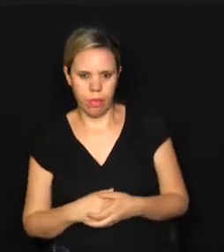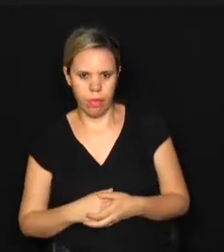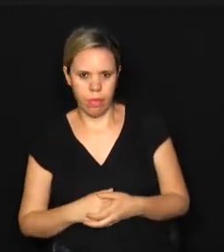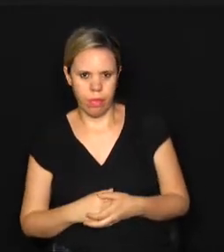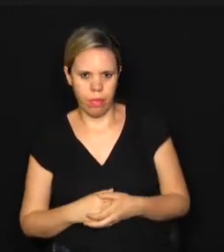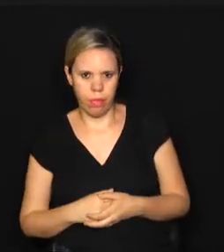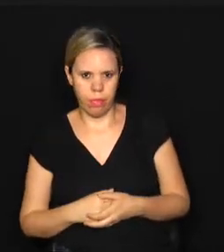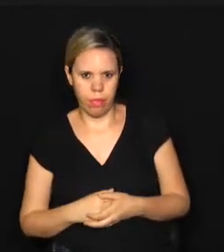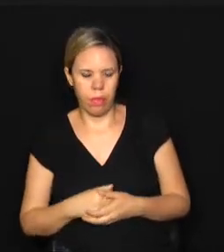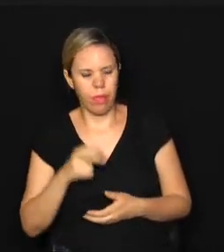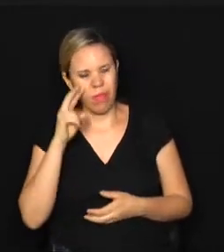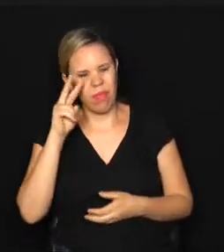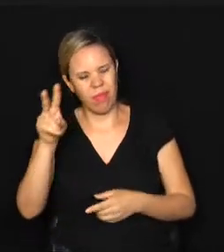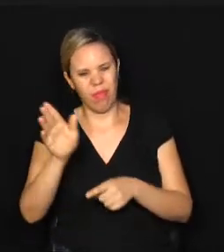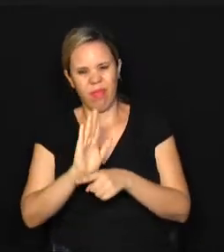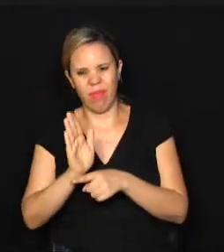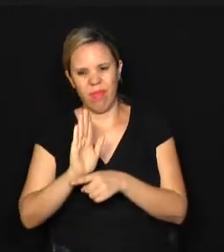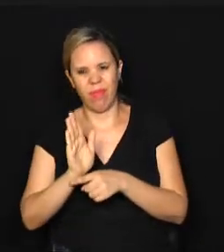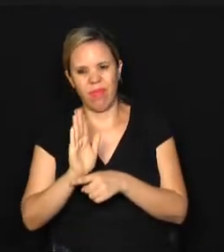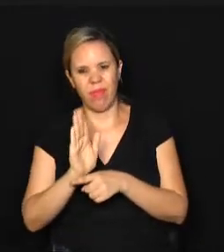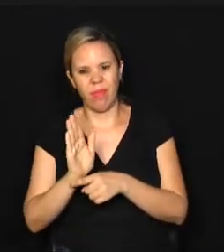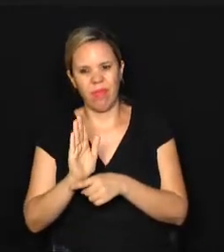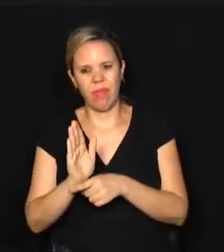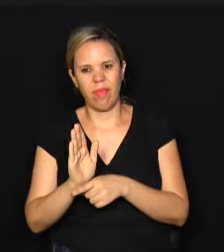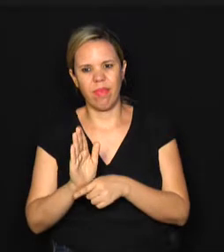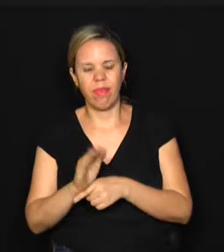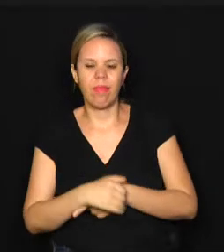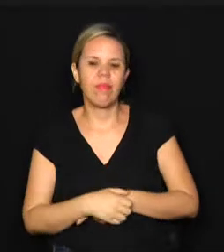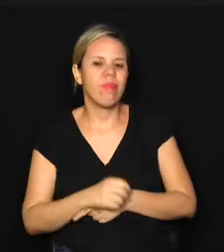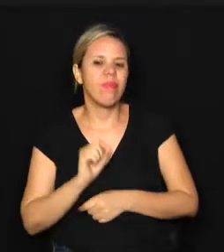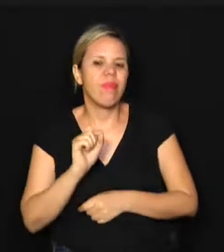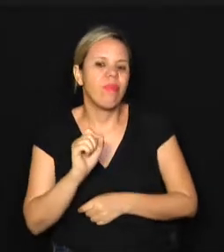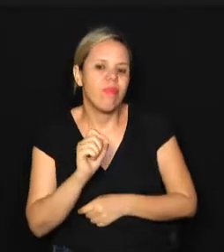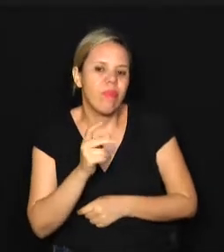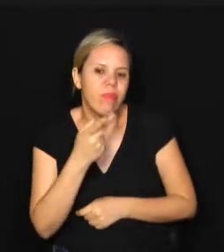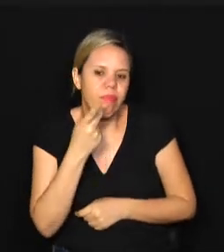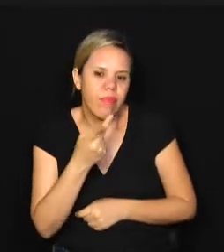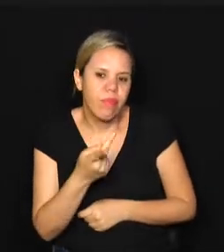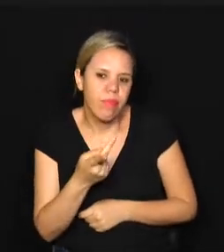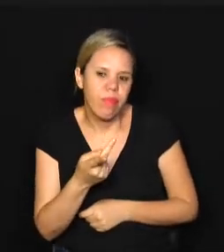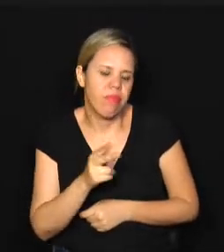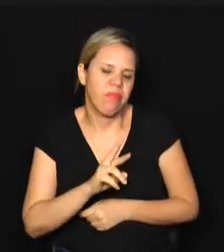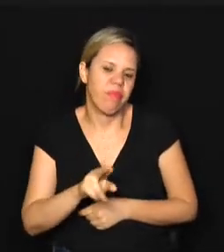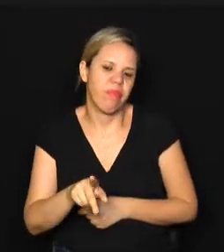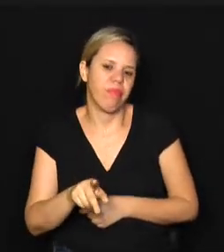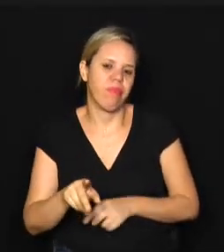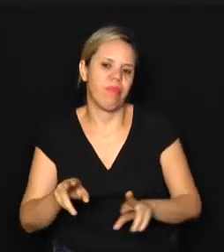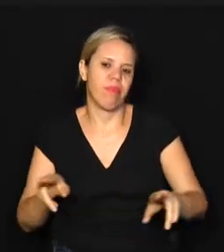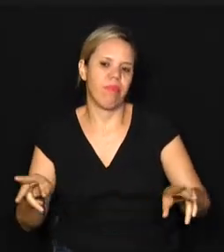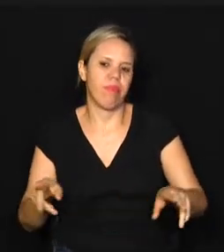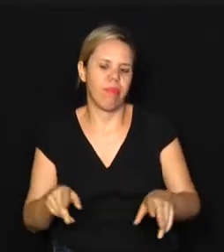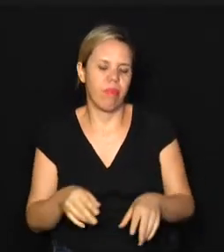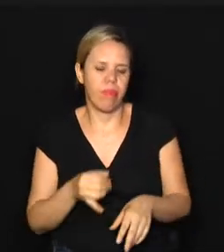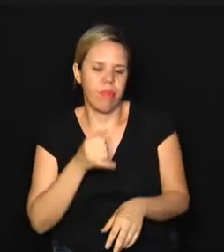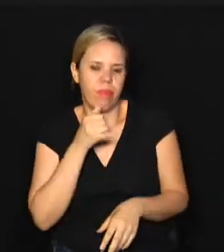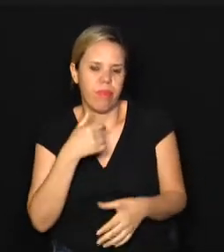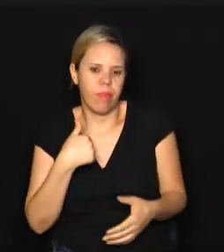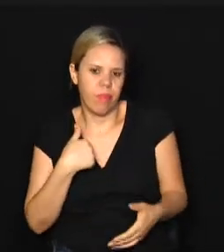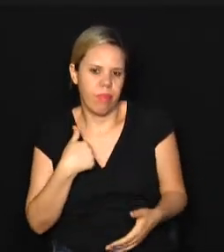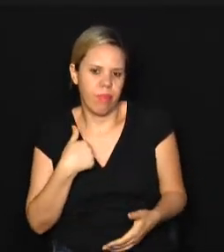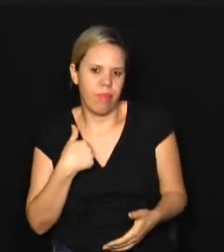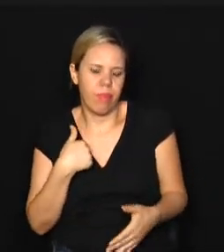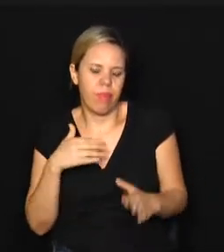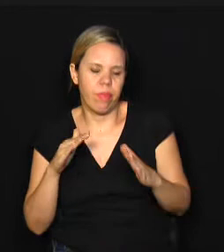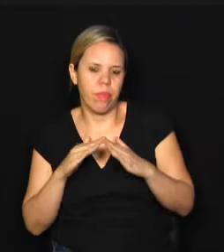Ouvindo e vendo esse vídeo, né, o que eu tenho a dizer não é muito diferente, né? Eu estou